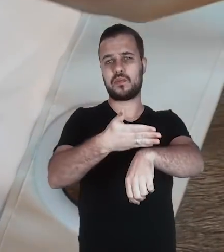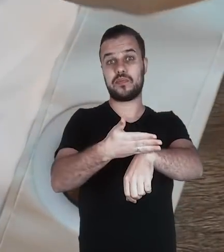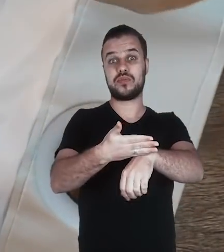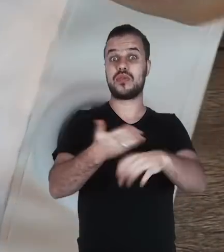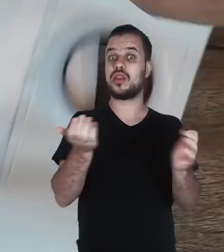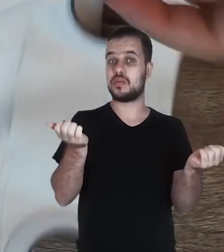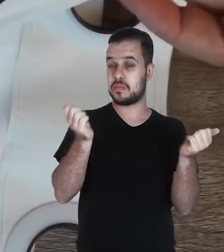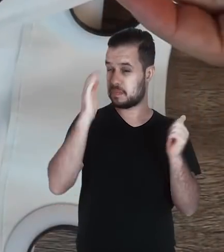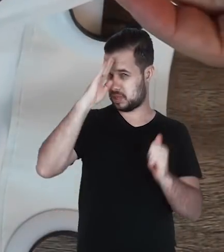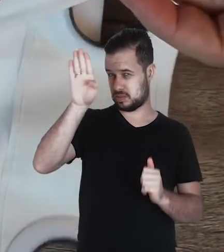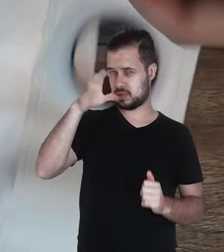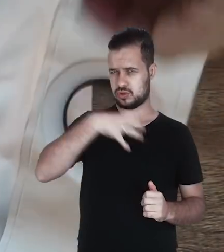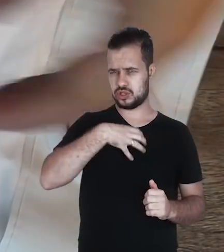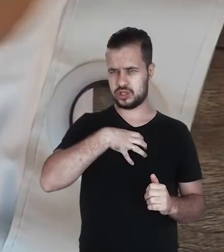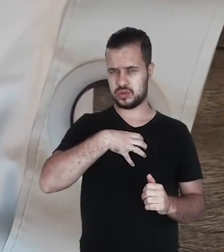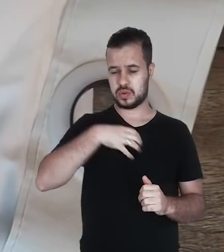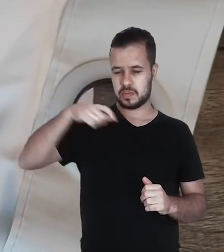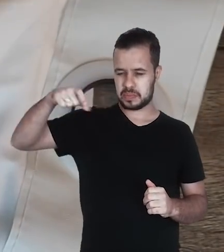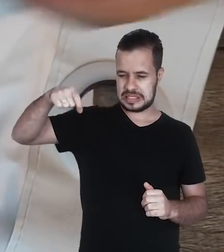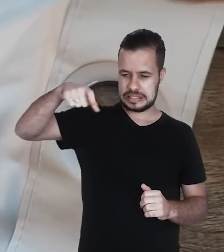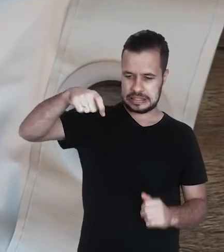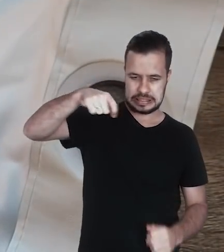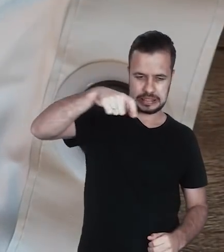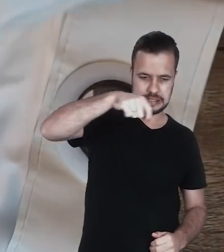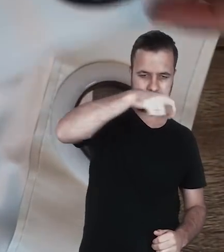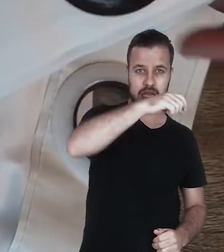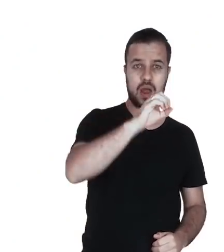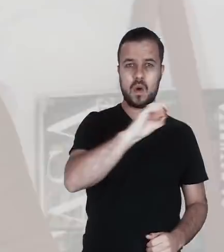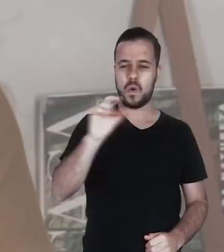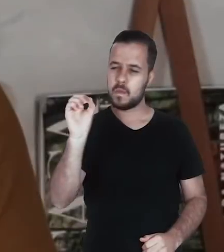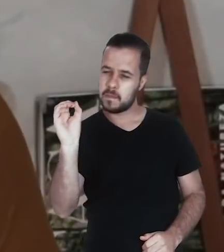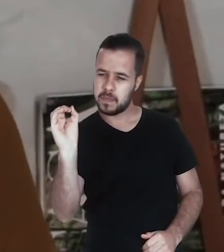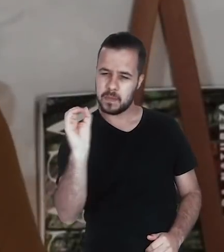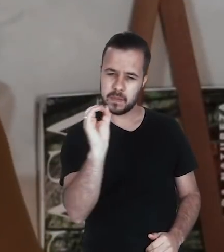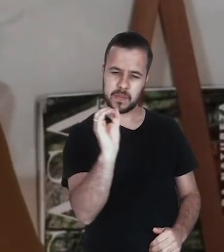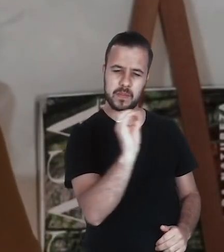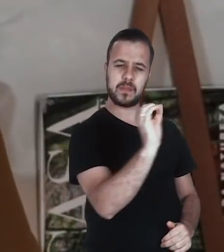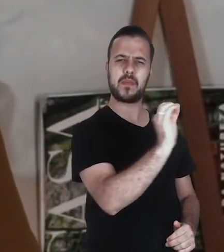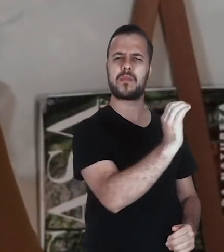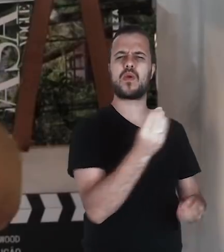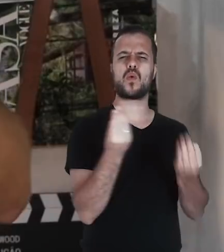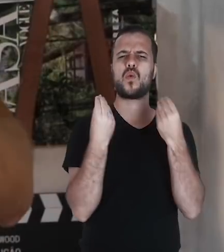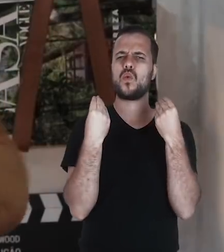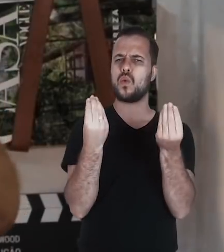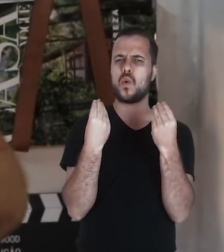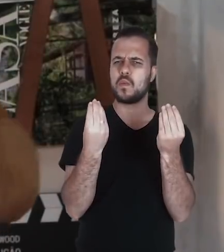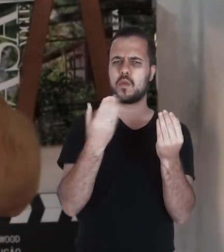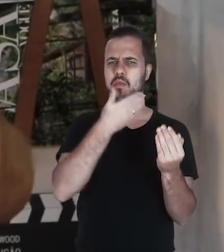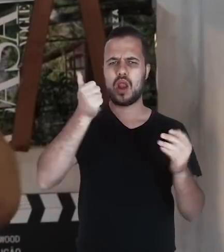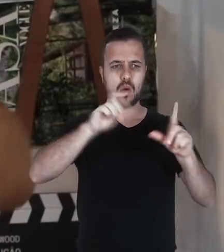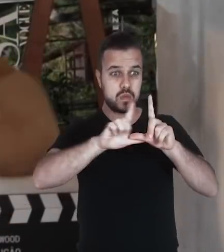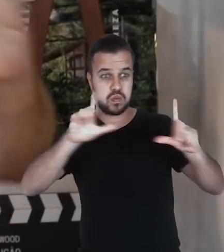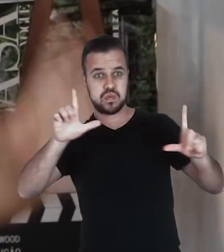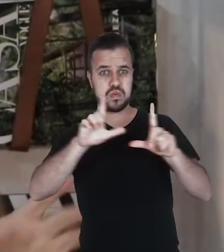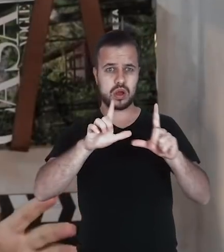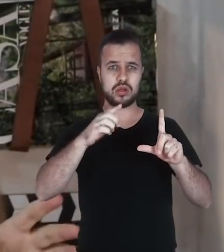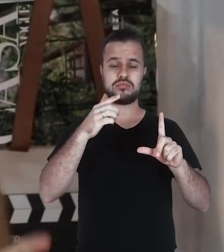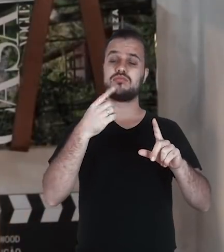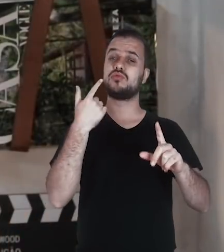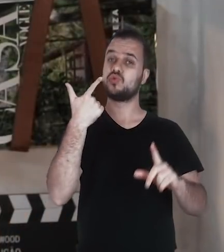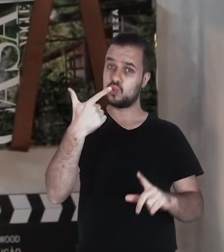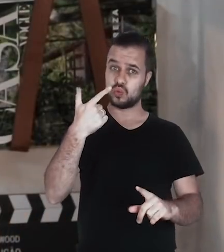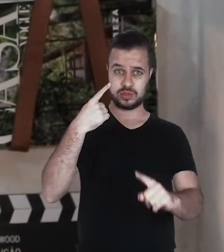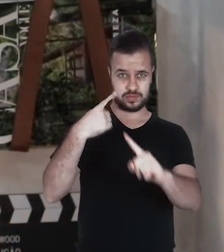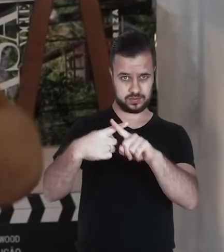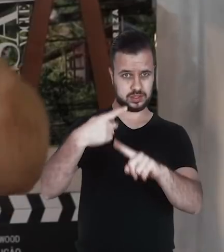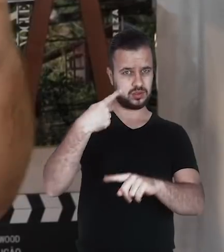a cortina tem um acabamento de presilhas ou de ilhóis. E qual a medida ideal? O ideal é que a cortina tenha o dobro do tamanho